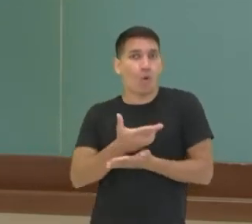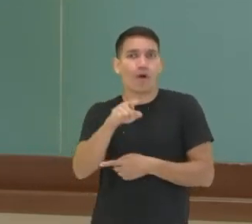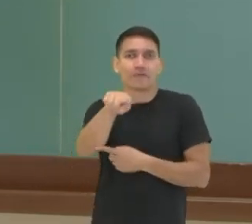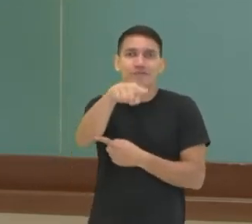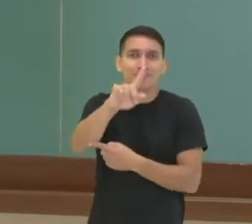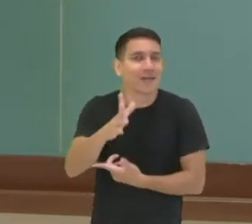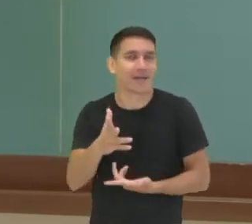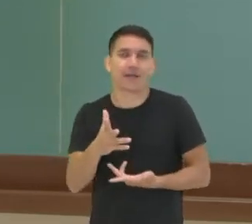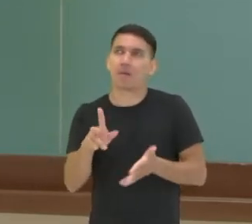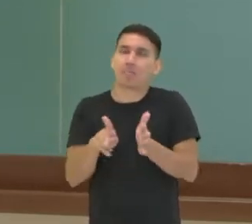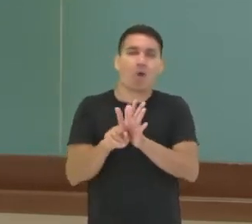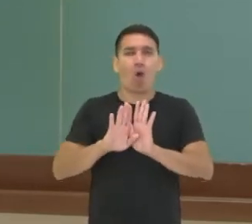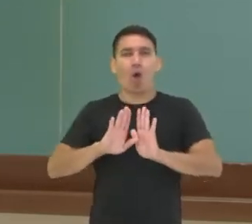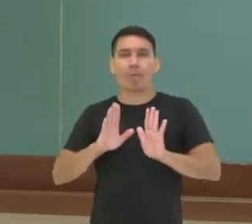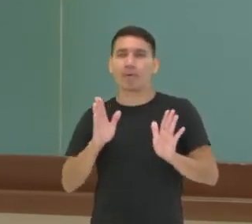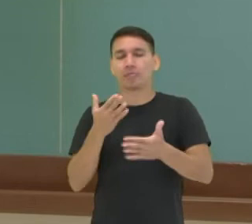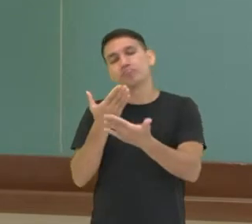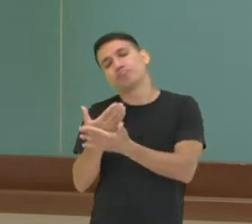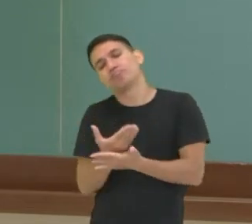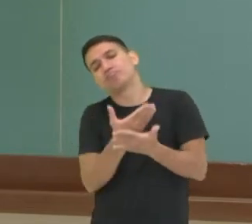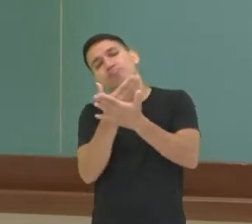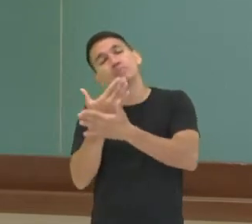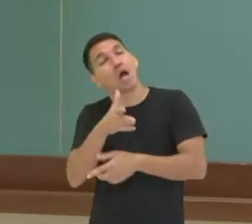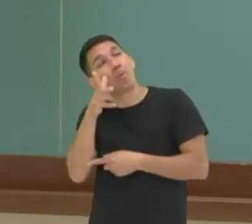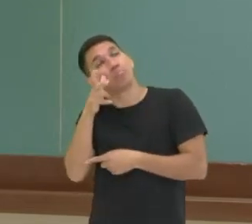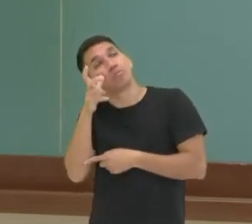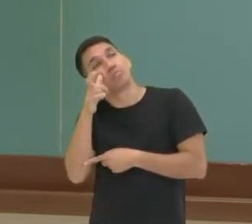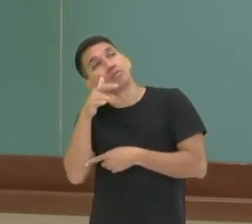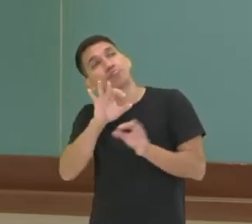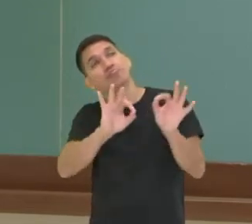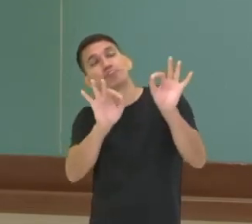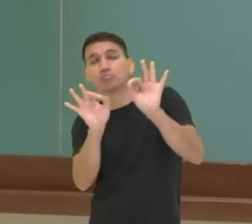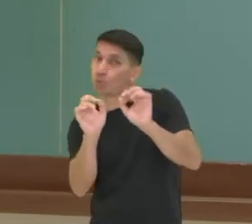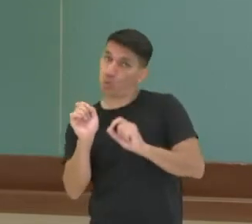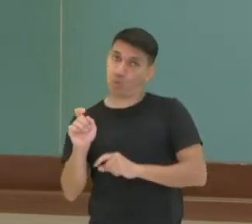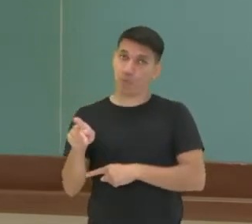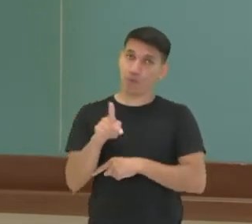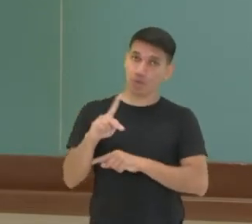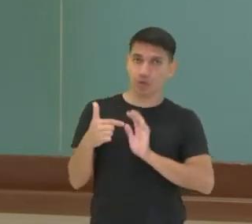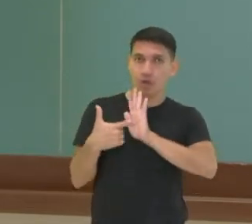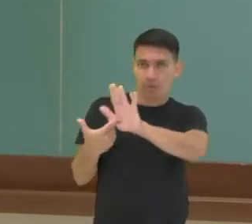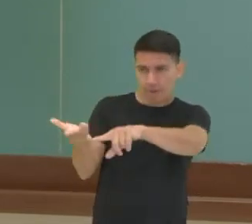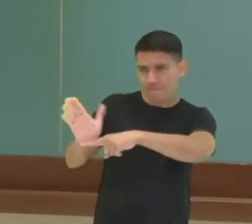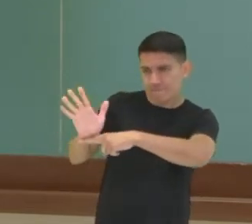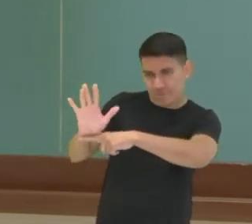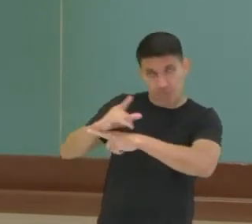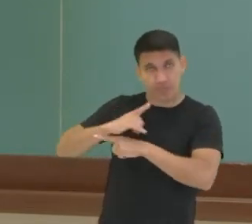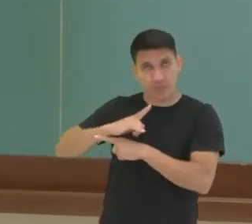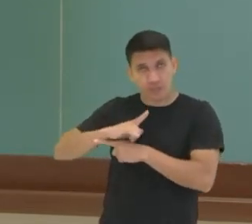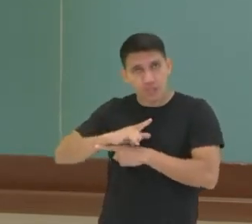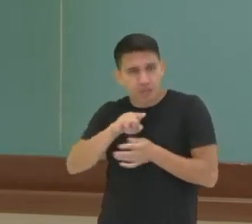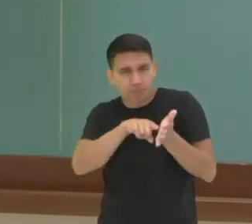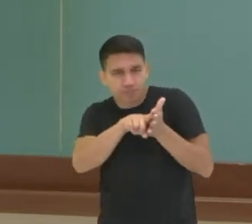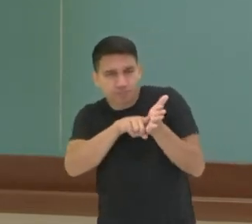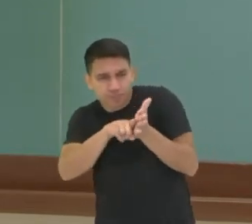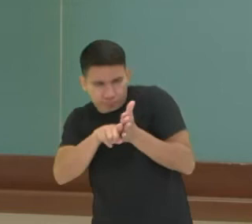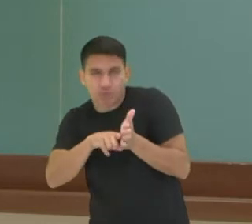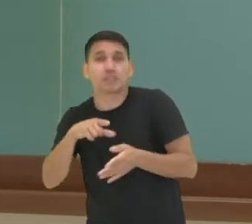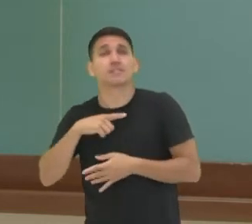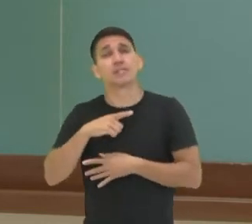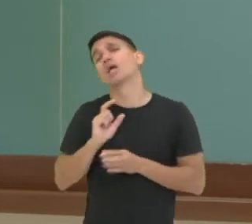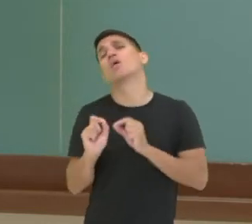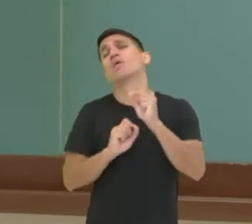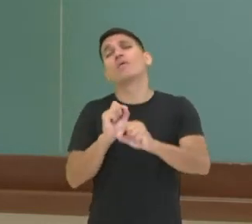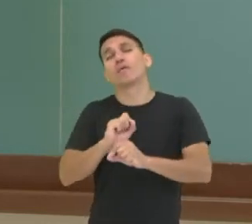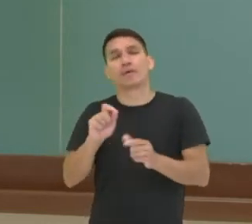vocês estão lá durante uma aula, a professora ou o professor coloca lá algum tipo de filme, para um trabalho escolar, e